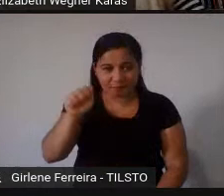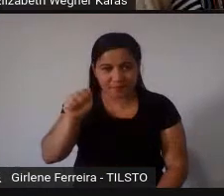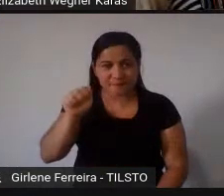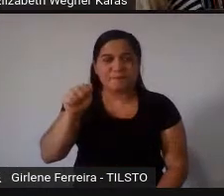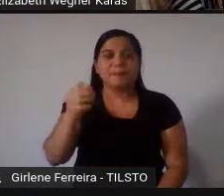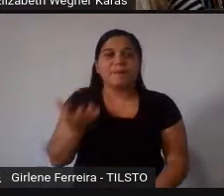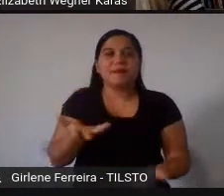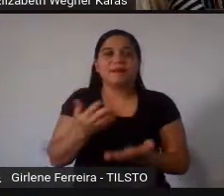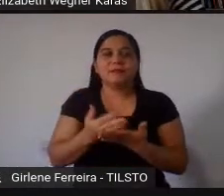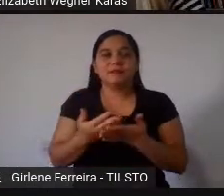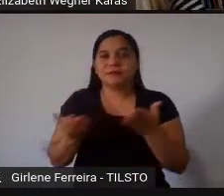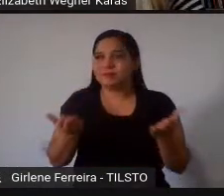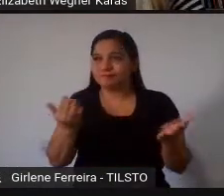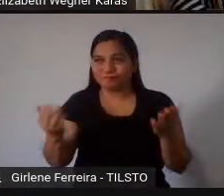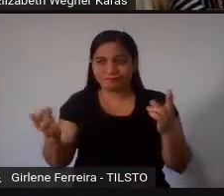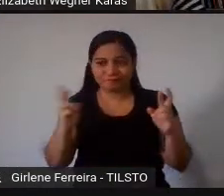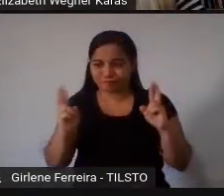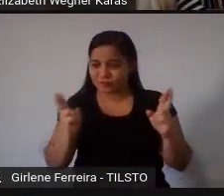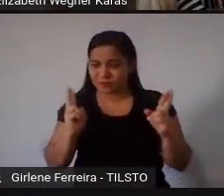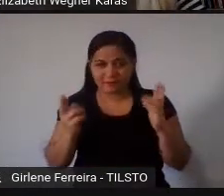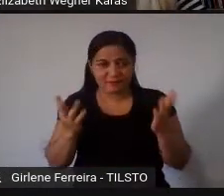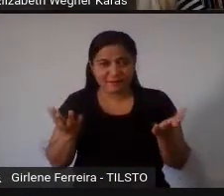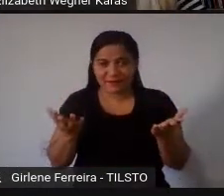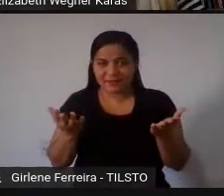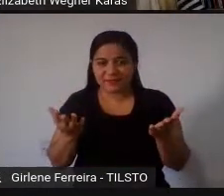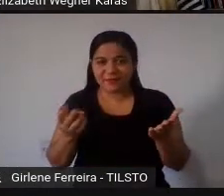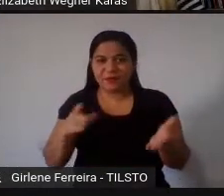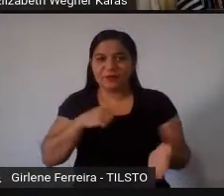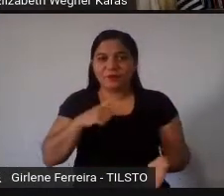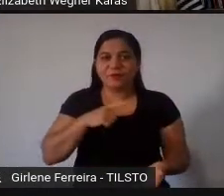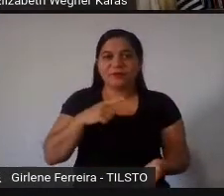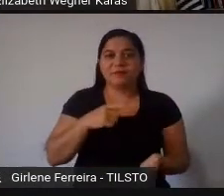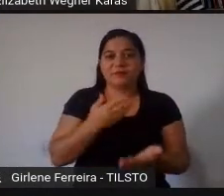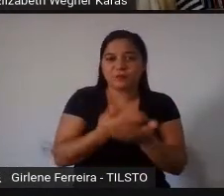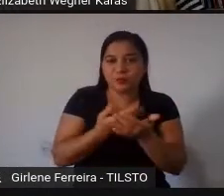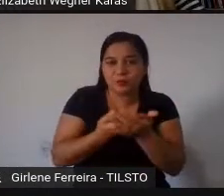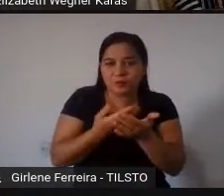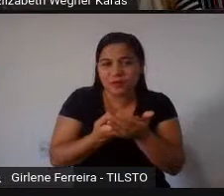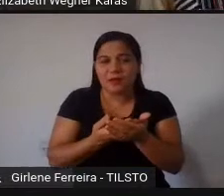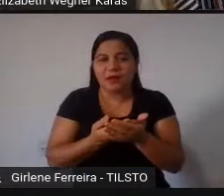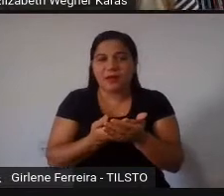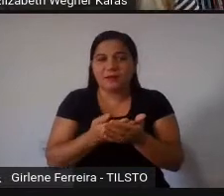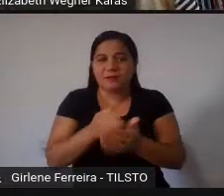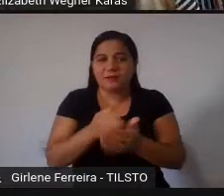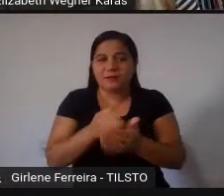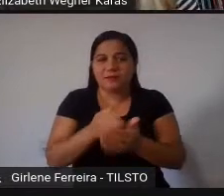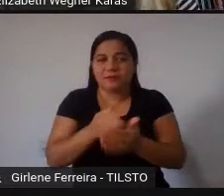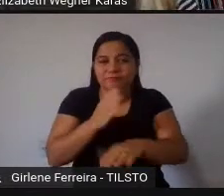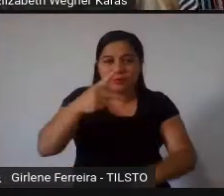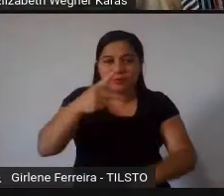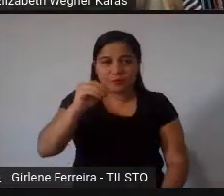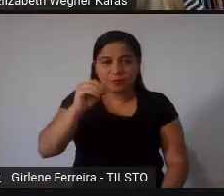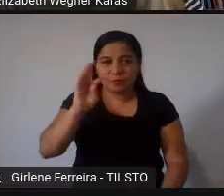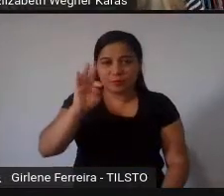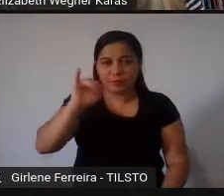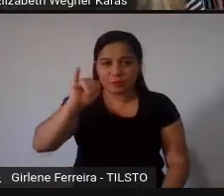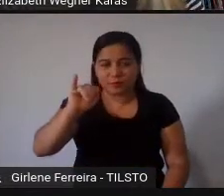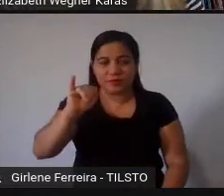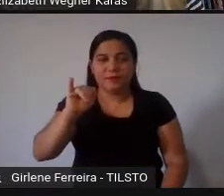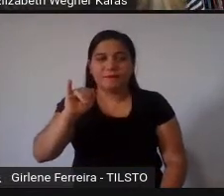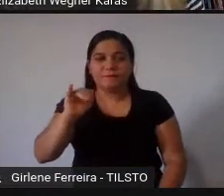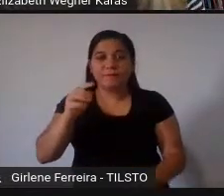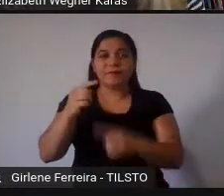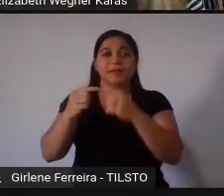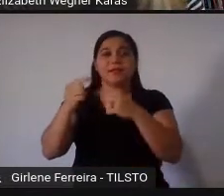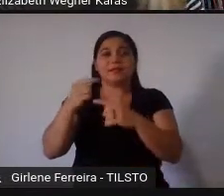isso tem totalmente relação, eu ter feito POTI tem muita relação com eu ter ganhado, porque acho que se eu não tivesse feito POTI, eu não